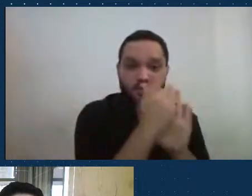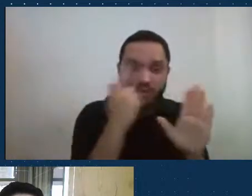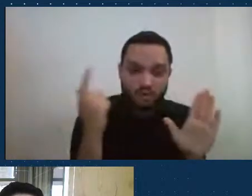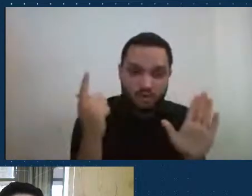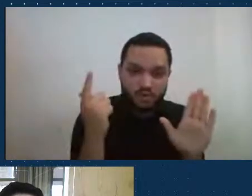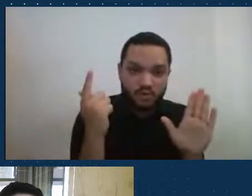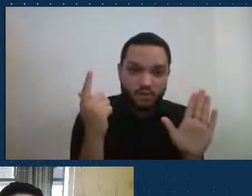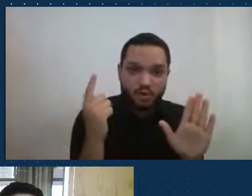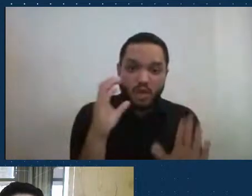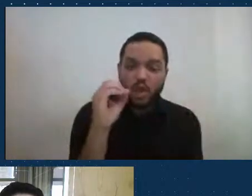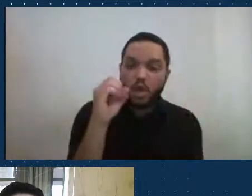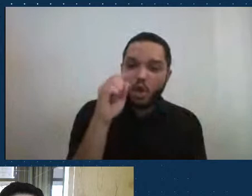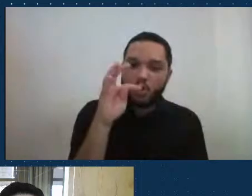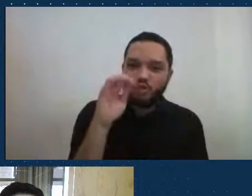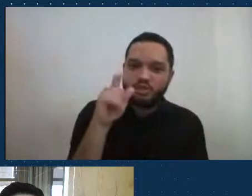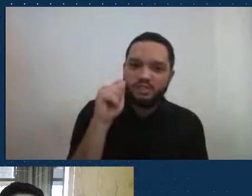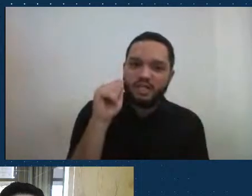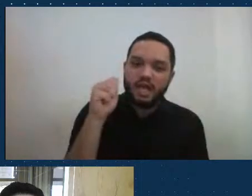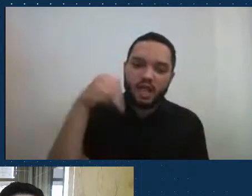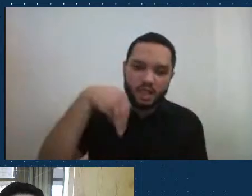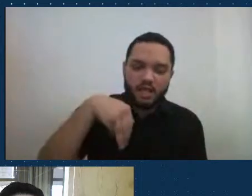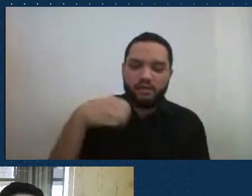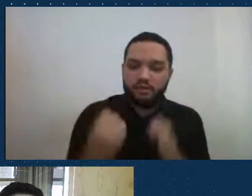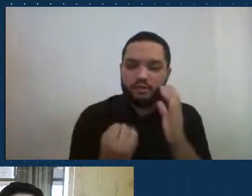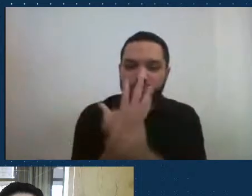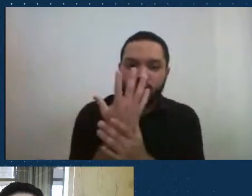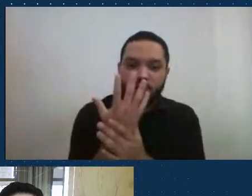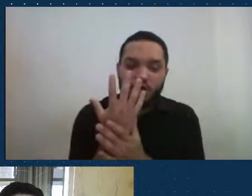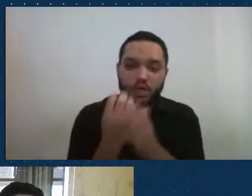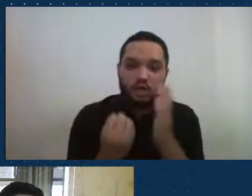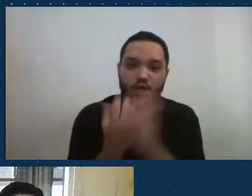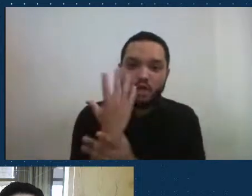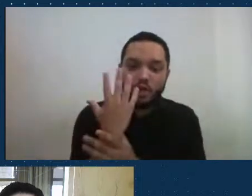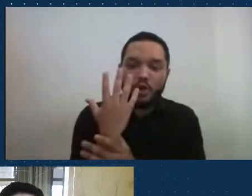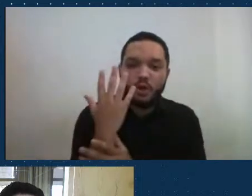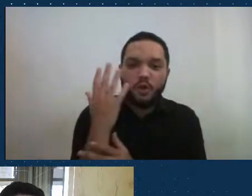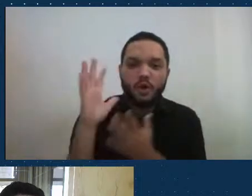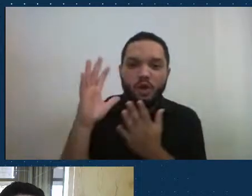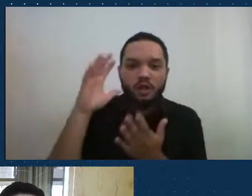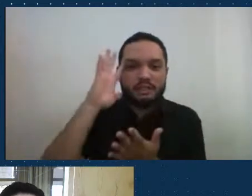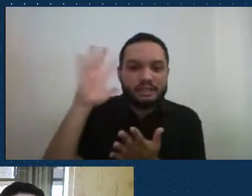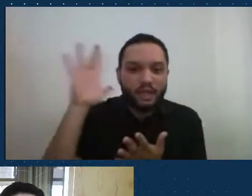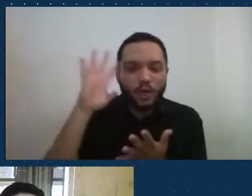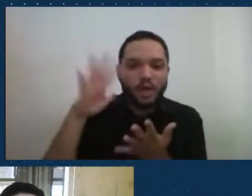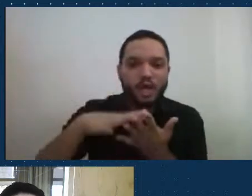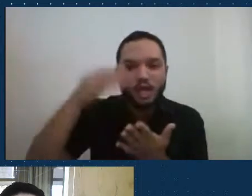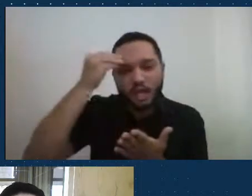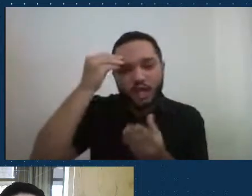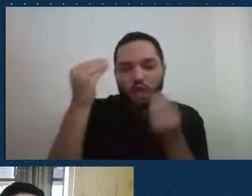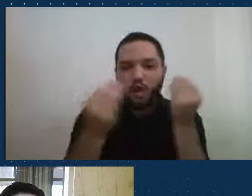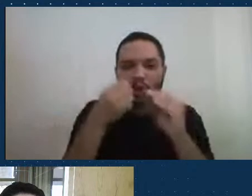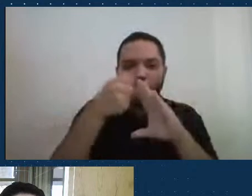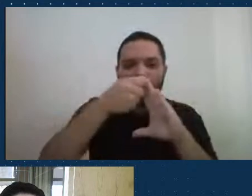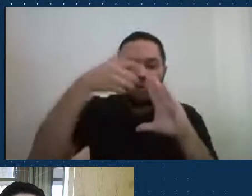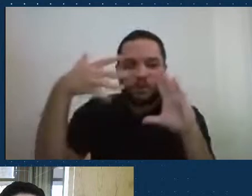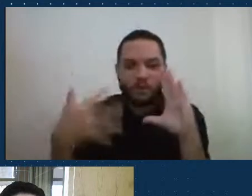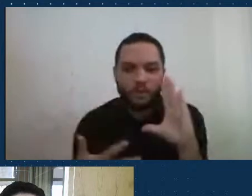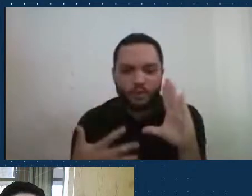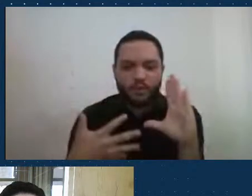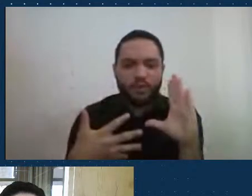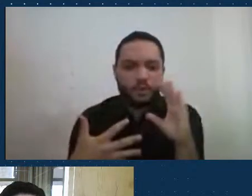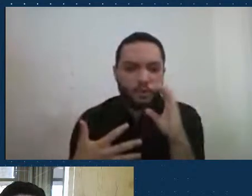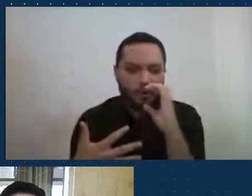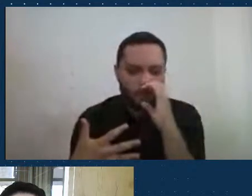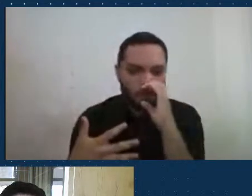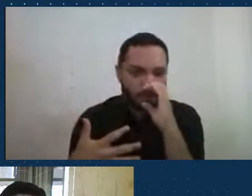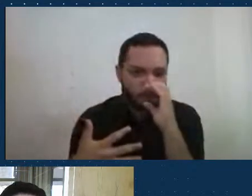constelam. E ele criou toda uma teoria de por que se constelam, como se caracteriza esses laços que